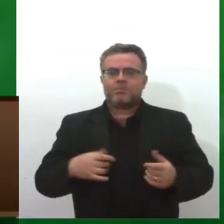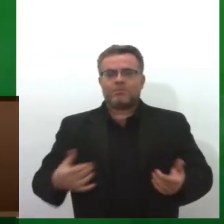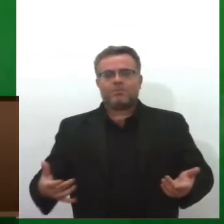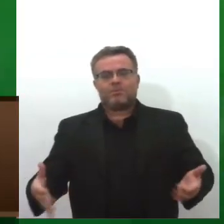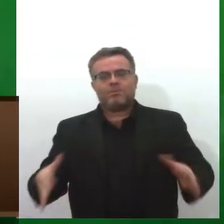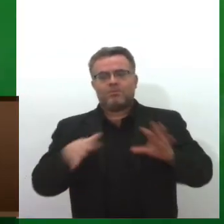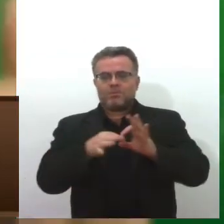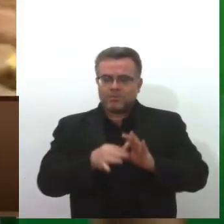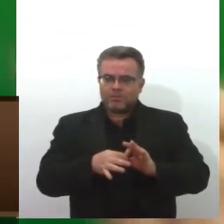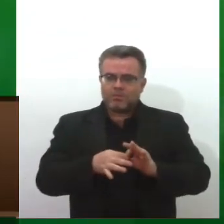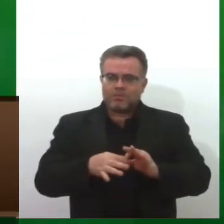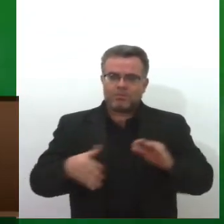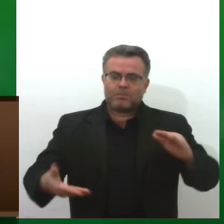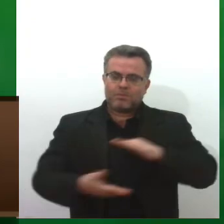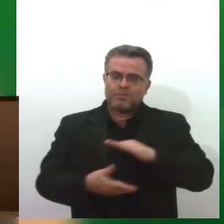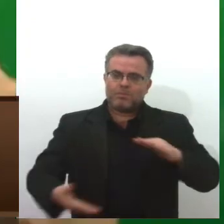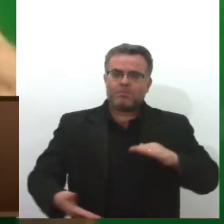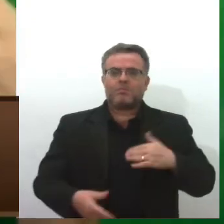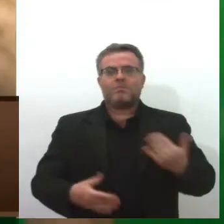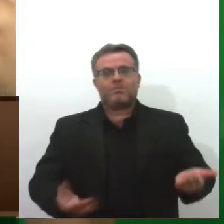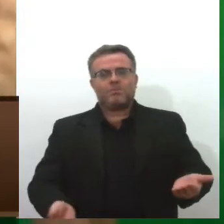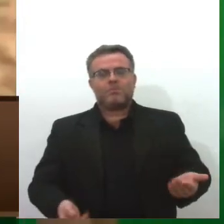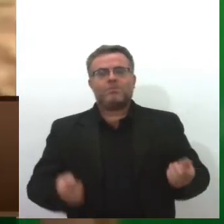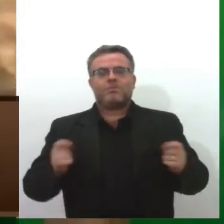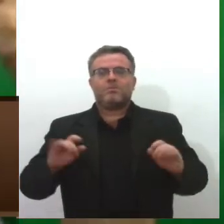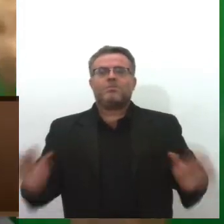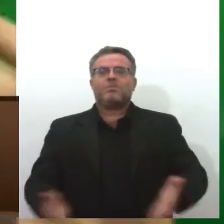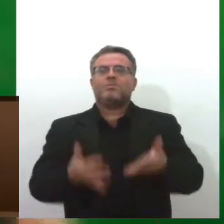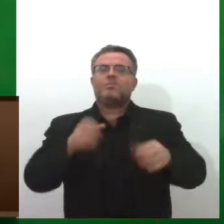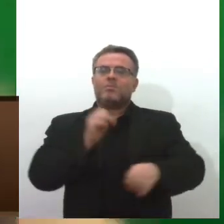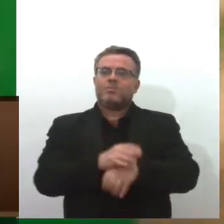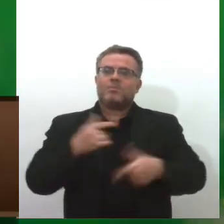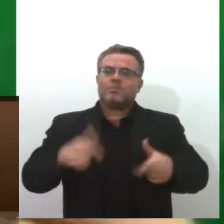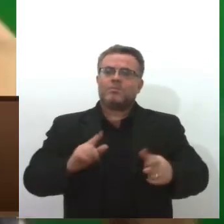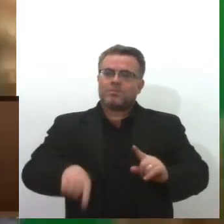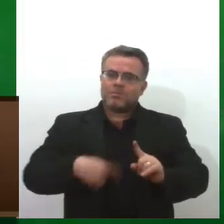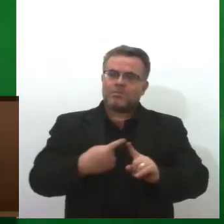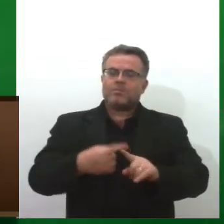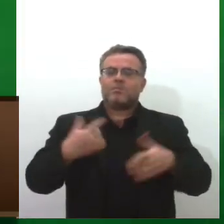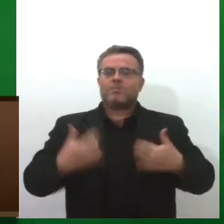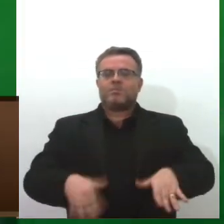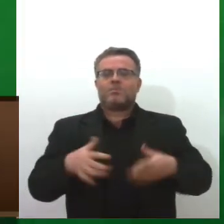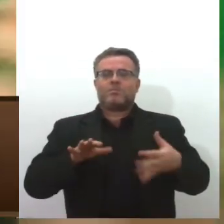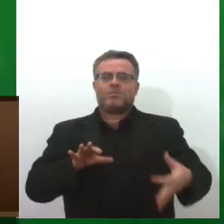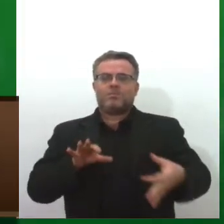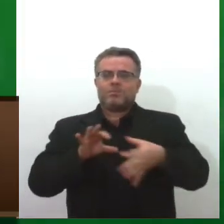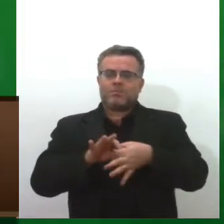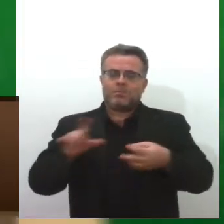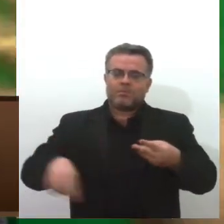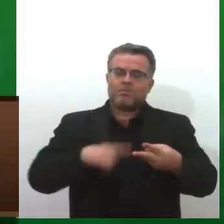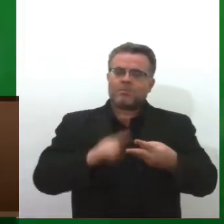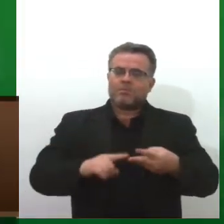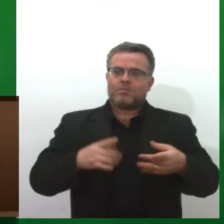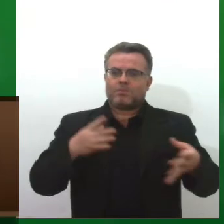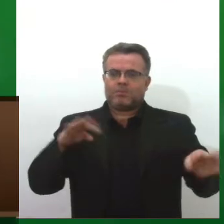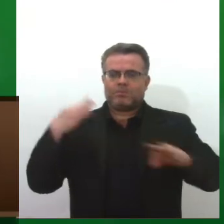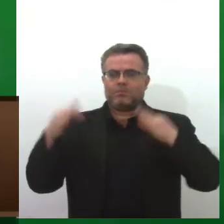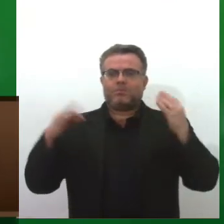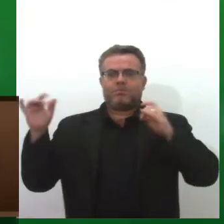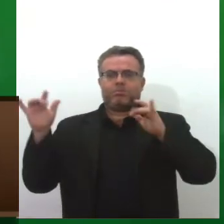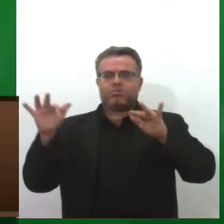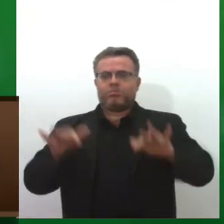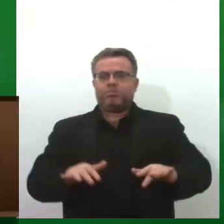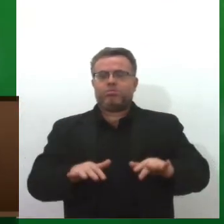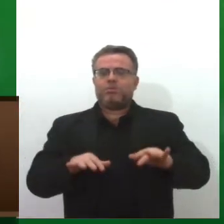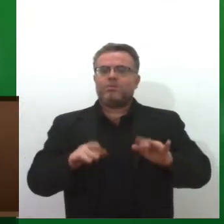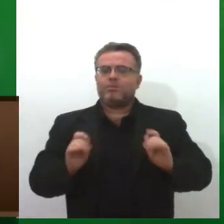também estão realizando geração de emprego, a circulação, o turismo que é feito para cá, o comércio que é,